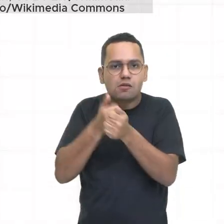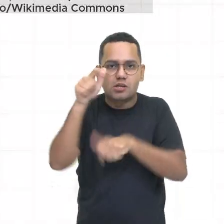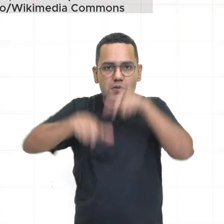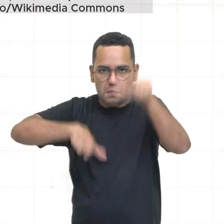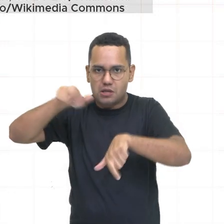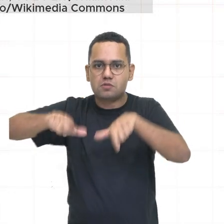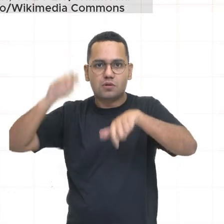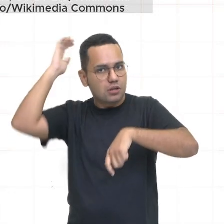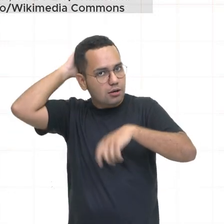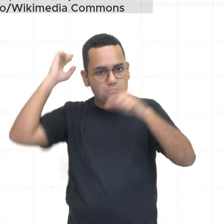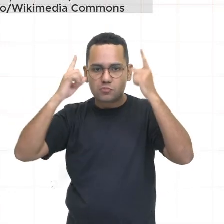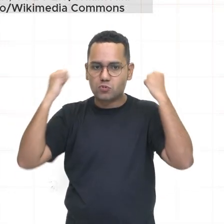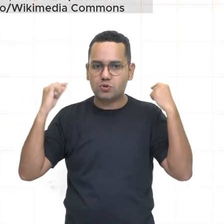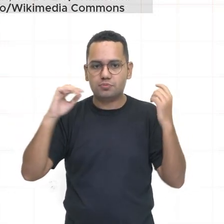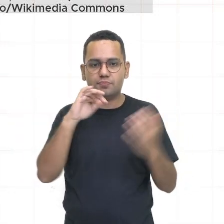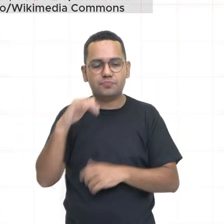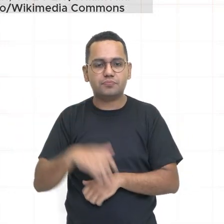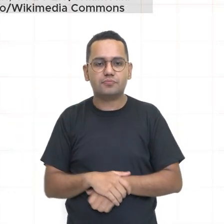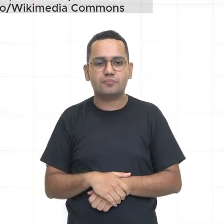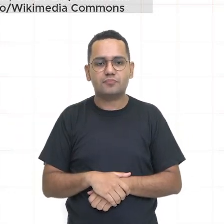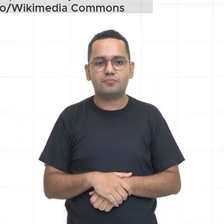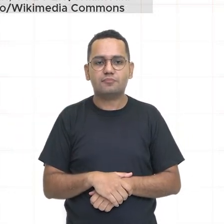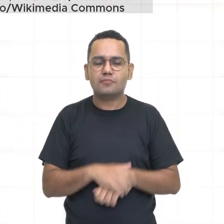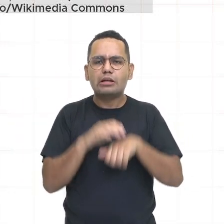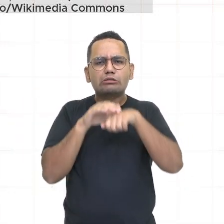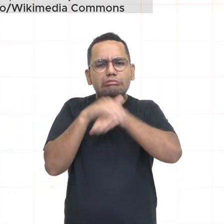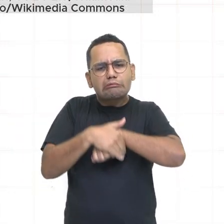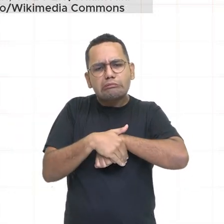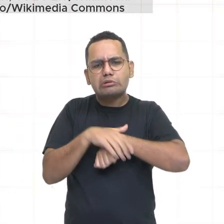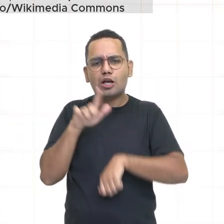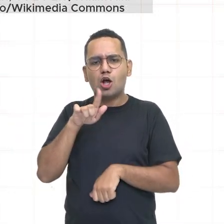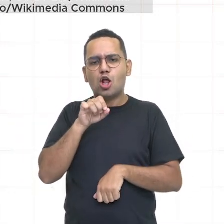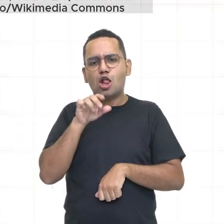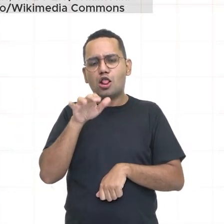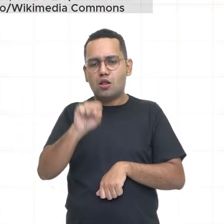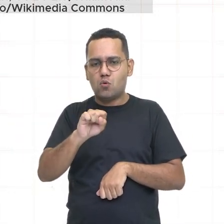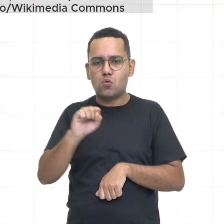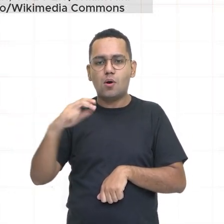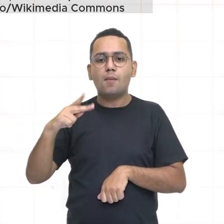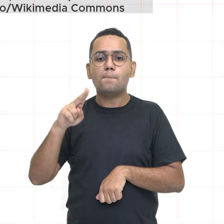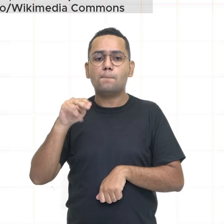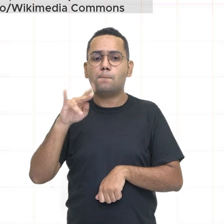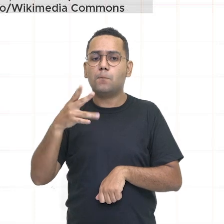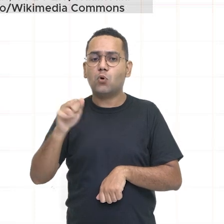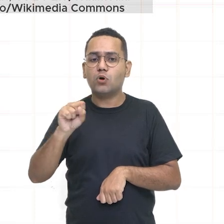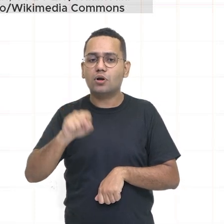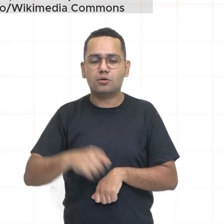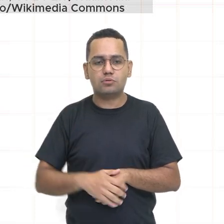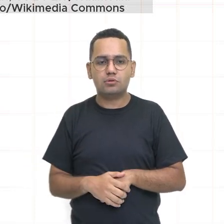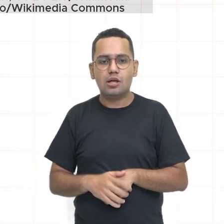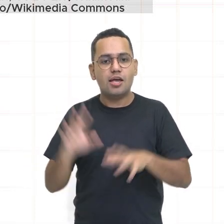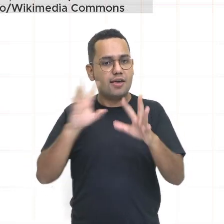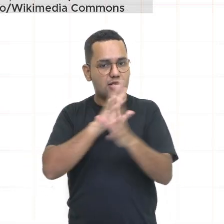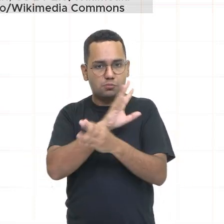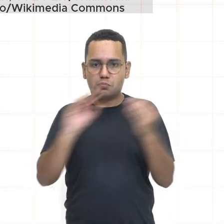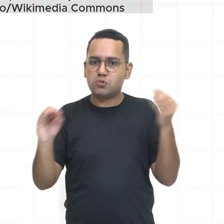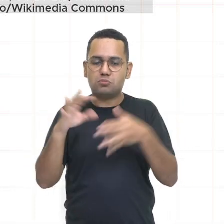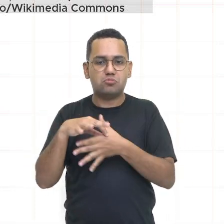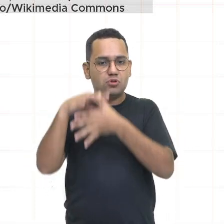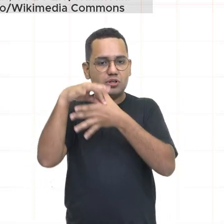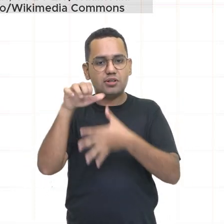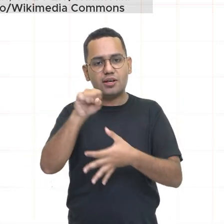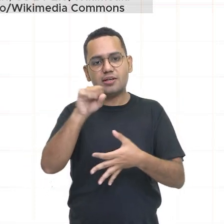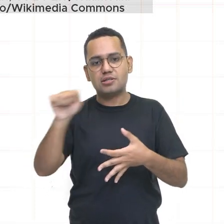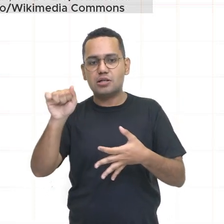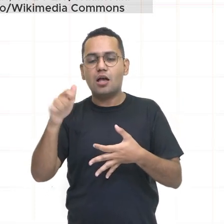Longos Punhais, que foi a expulsão de líderes das SA e outros